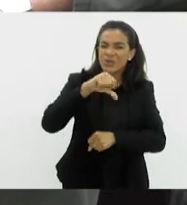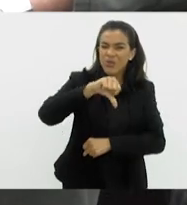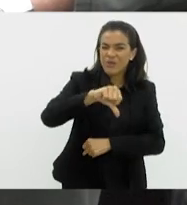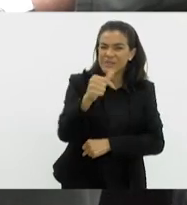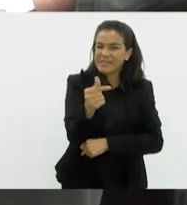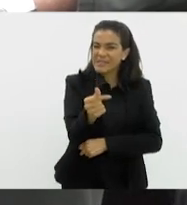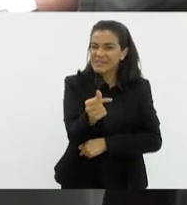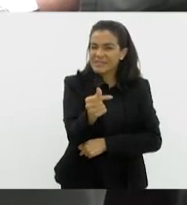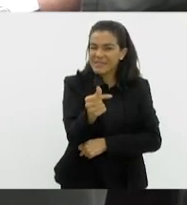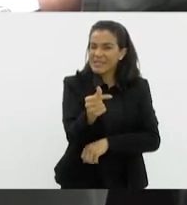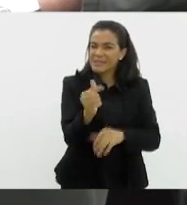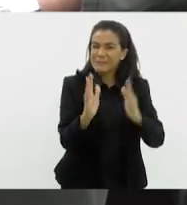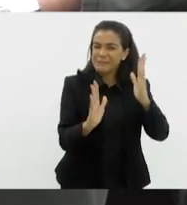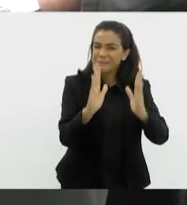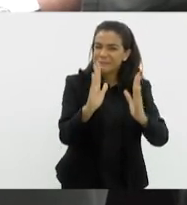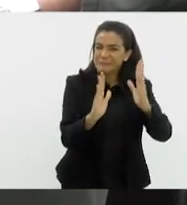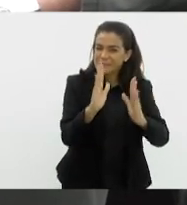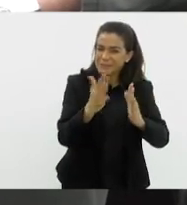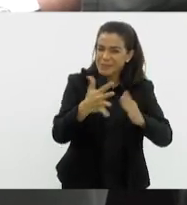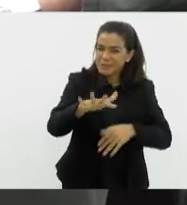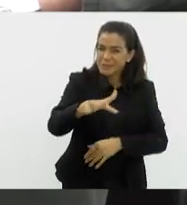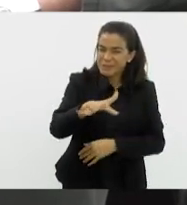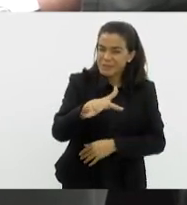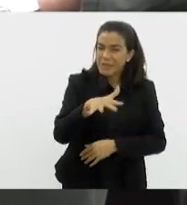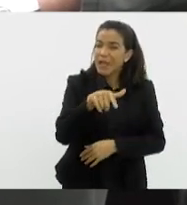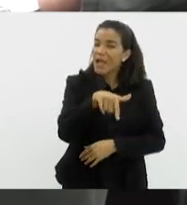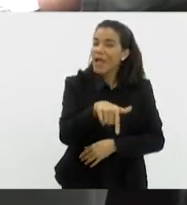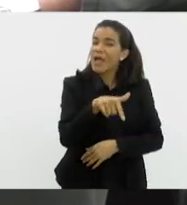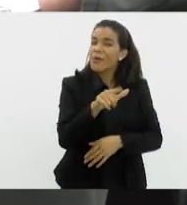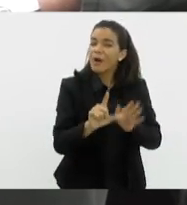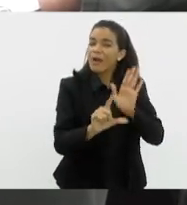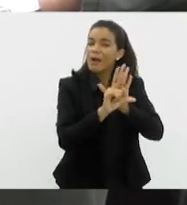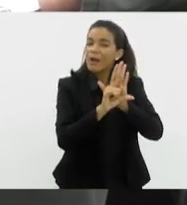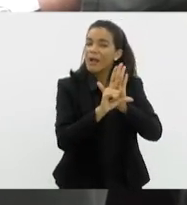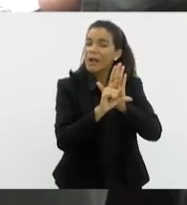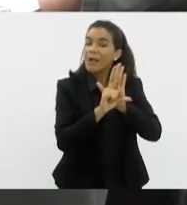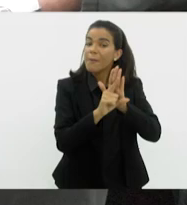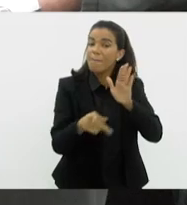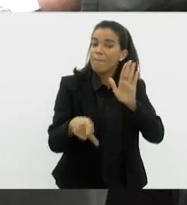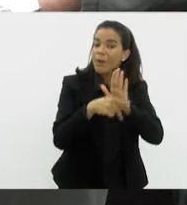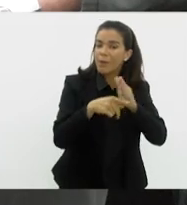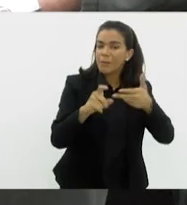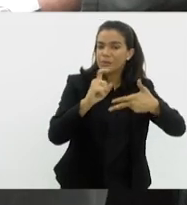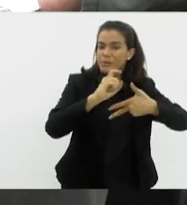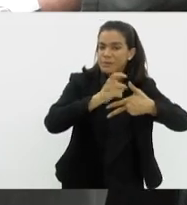97, por aí, ela é lei de origem do Executivo.